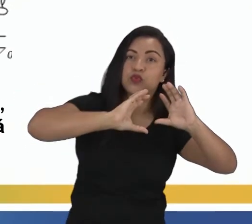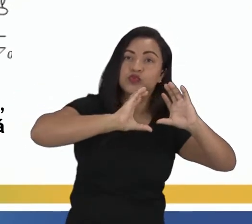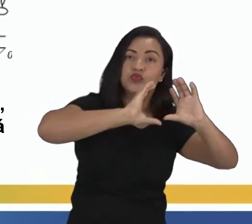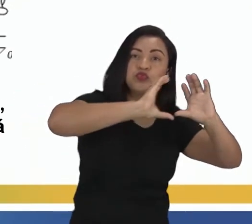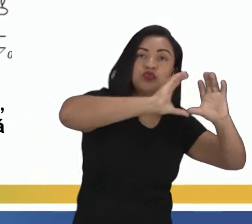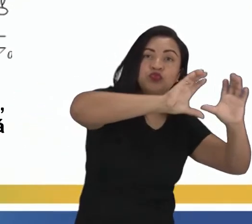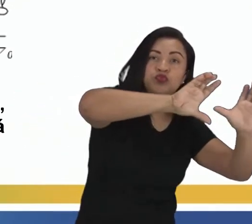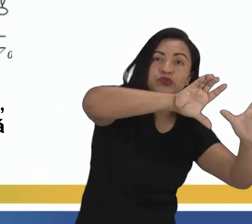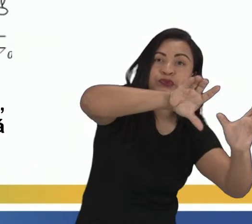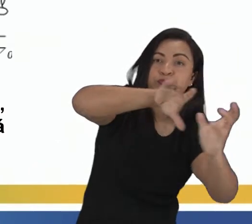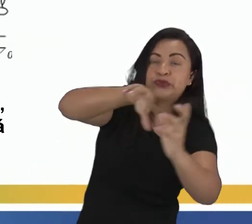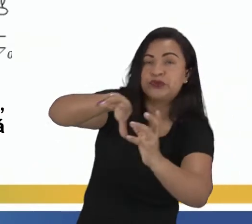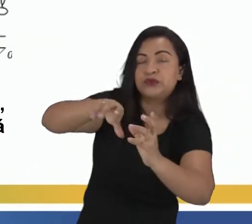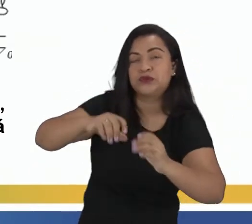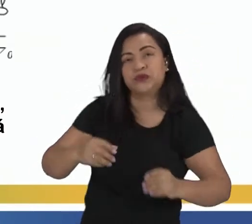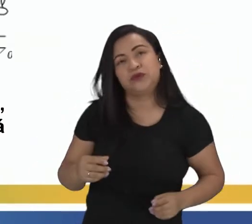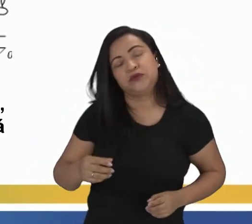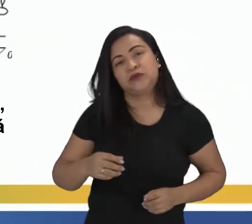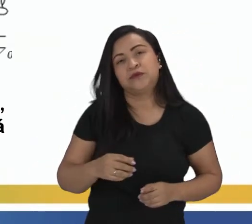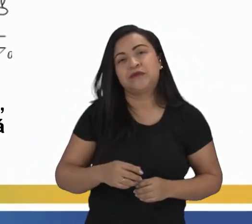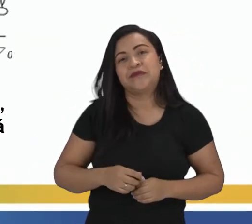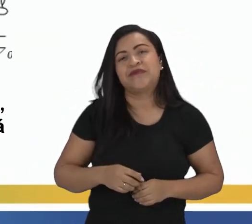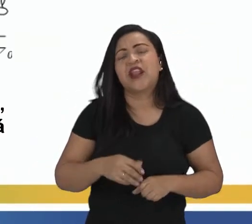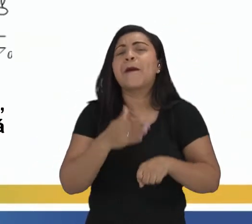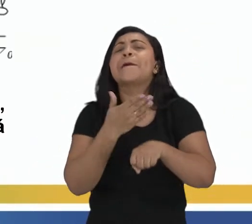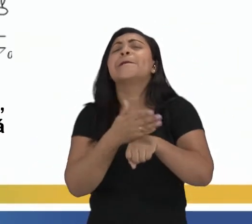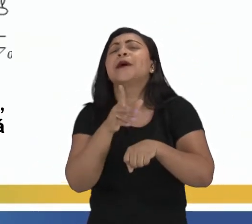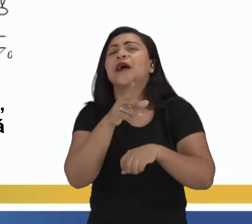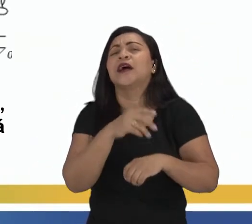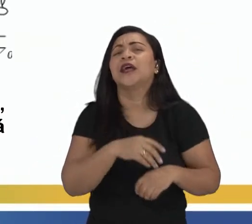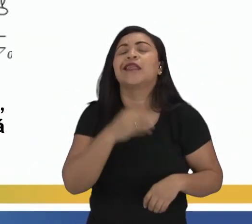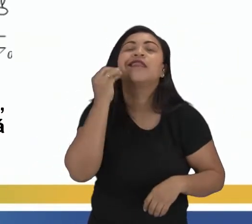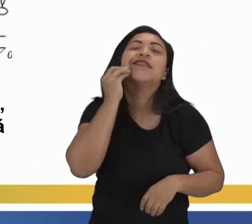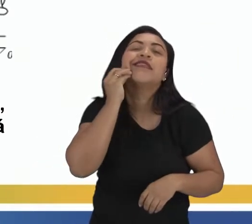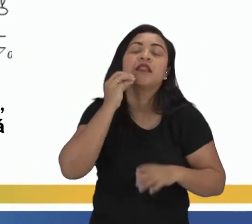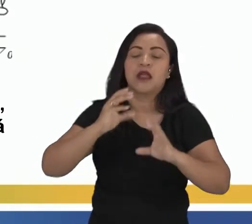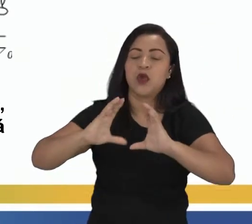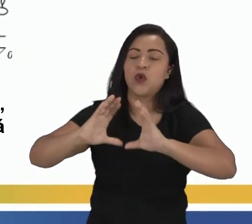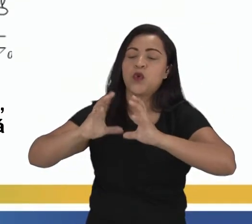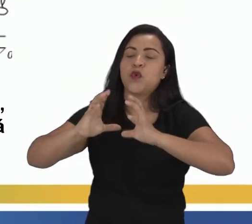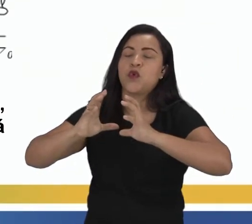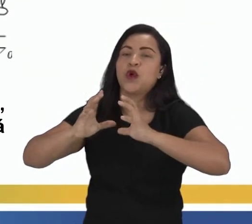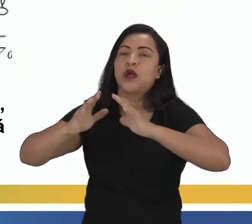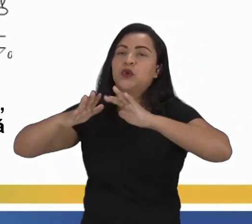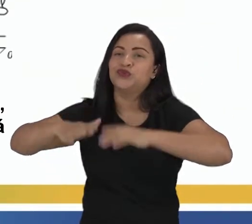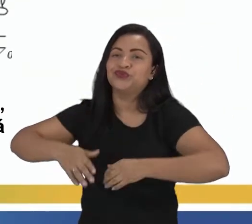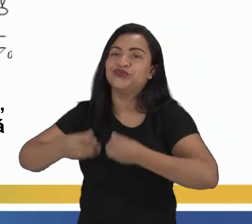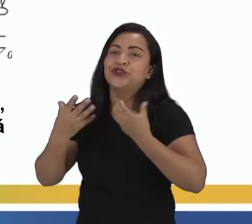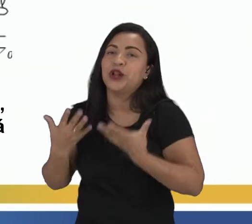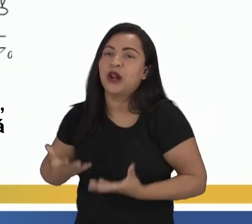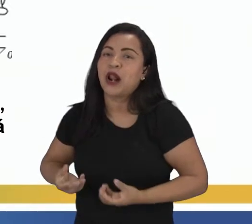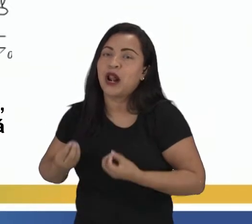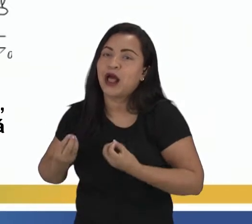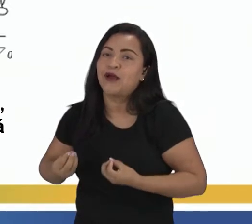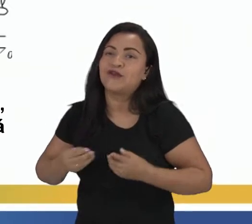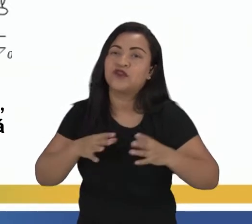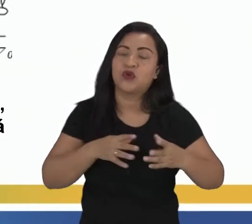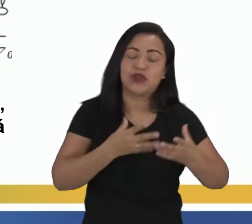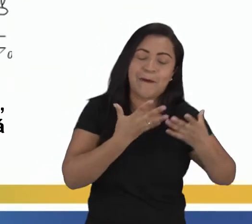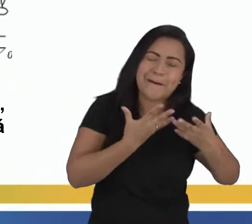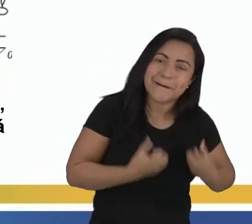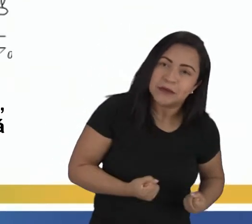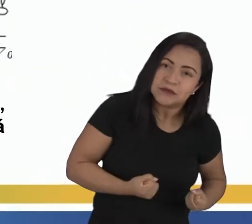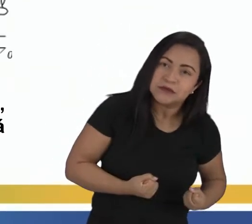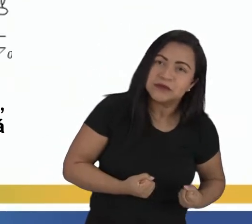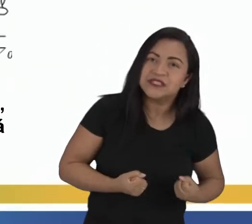recuo. Experimente chutar uma bola leve e outra pesada, para comparar a reação